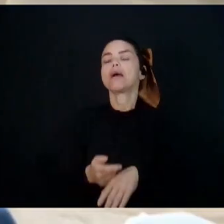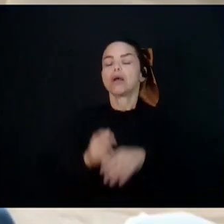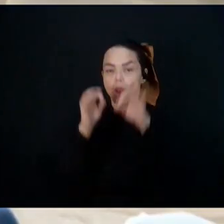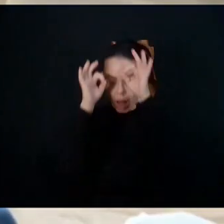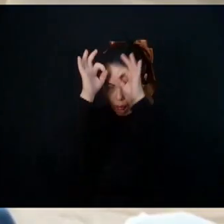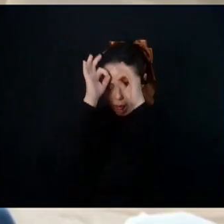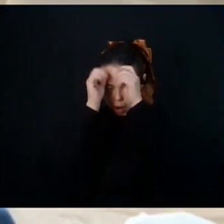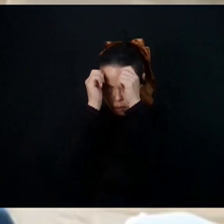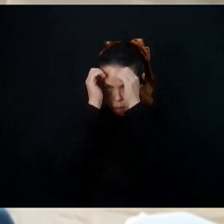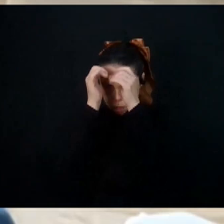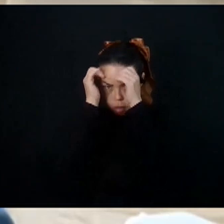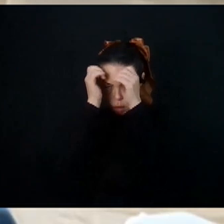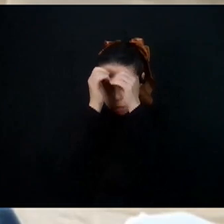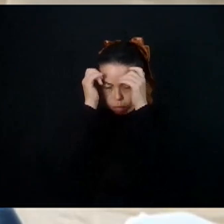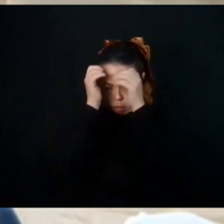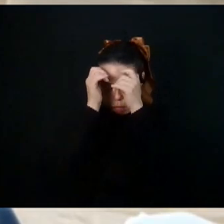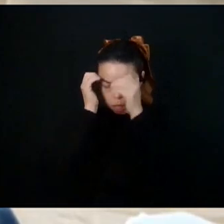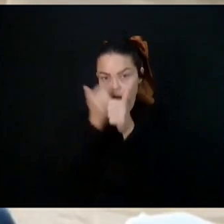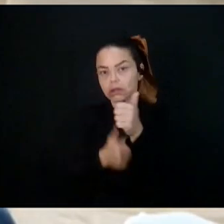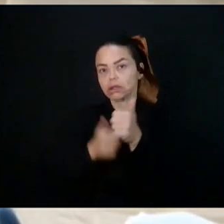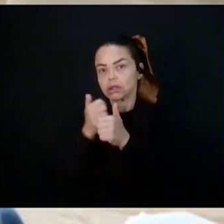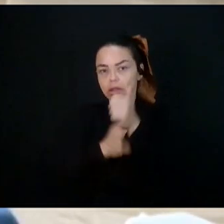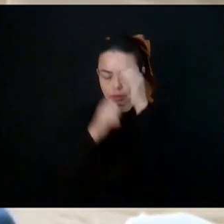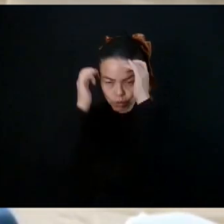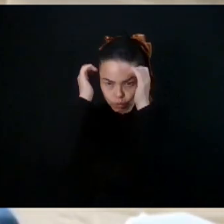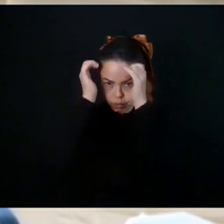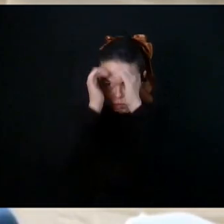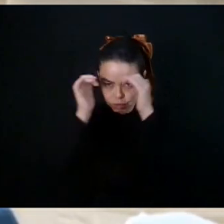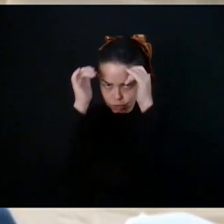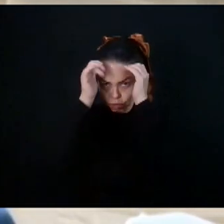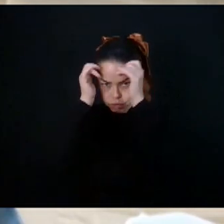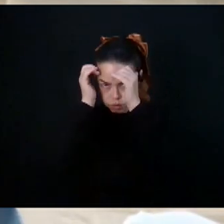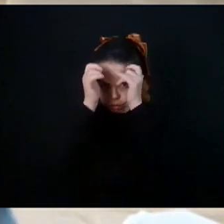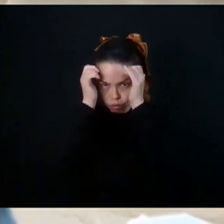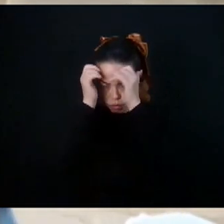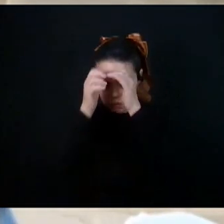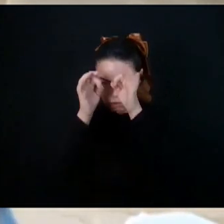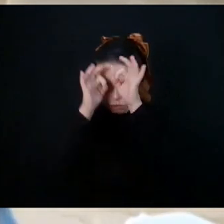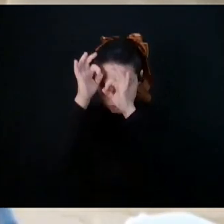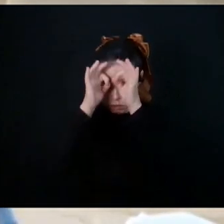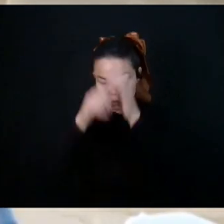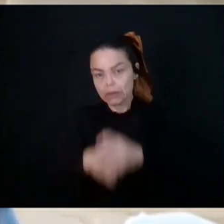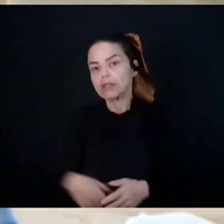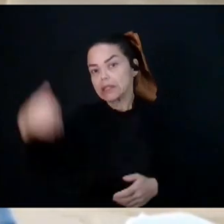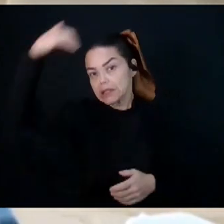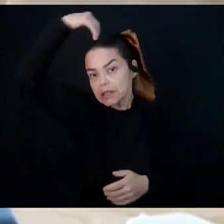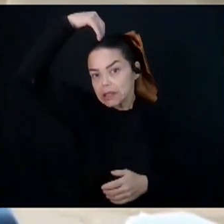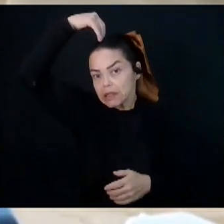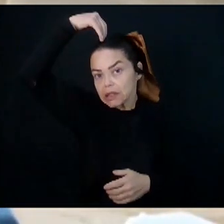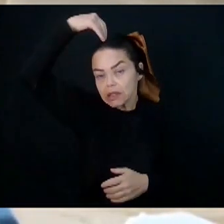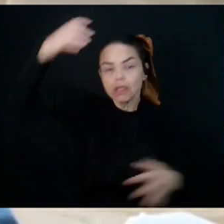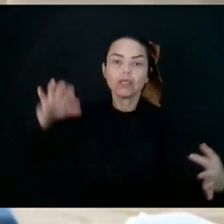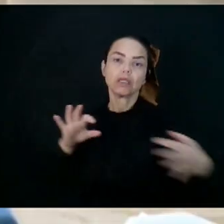É exatamente isso, né? Porque a culpa, ela está diretamente ligada ao afeto.